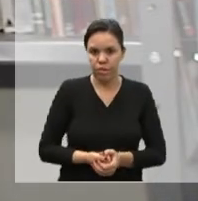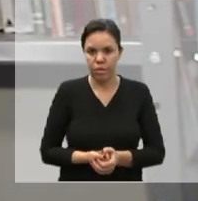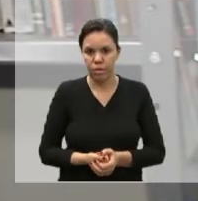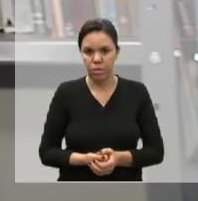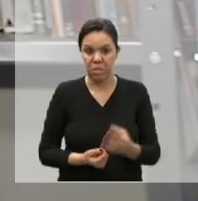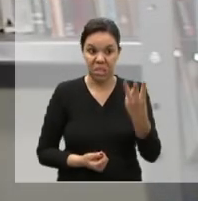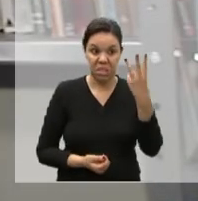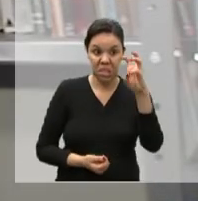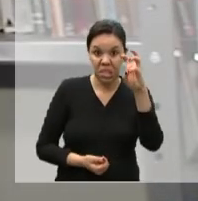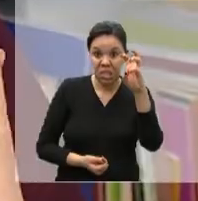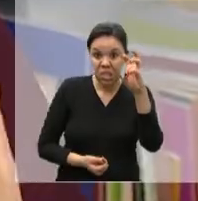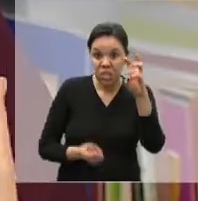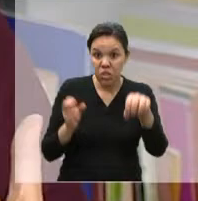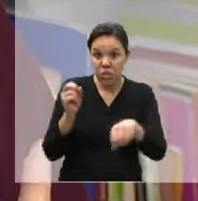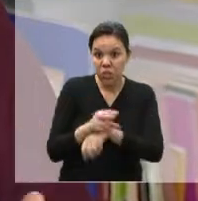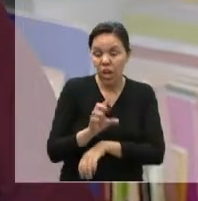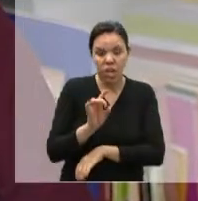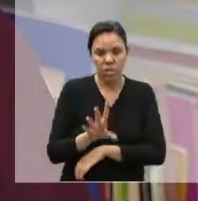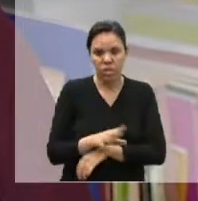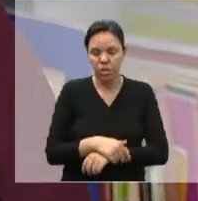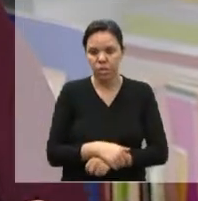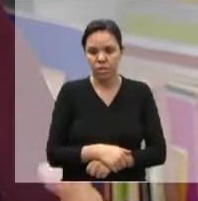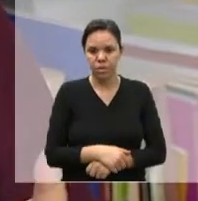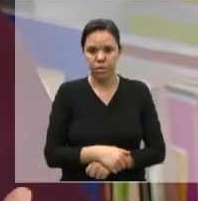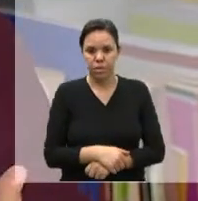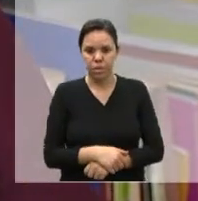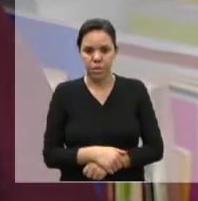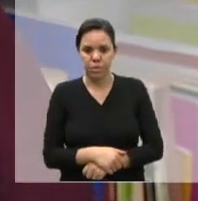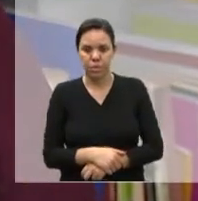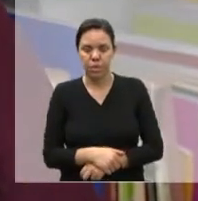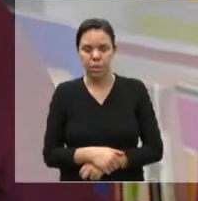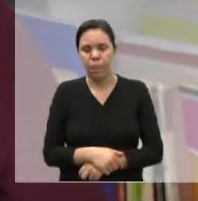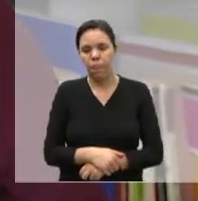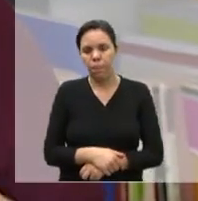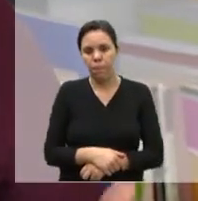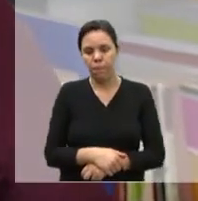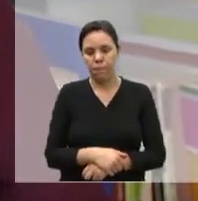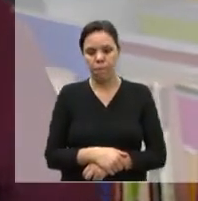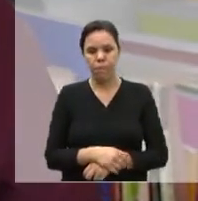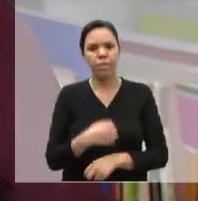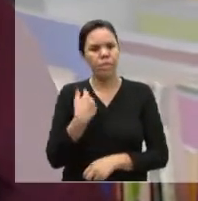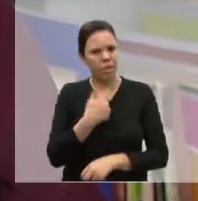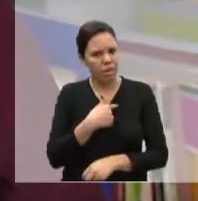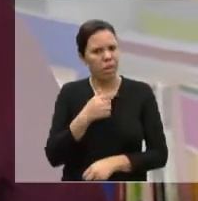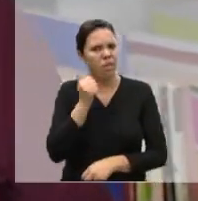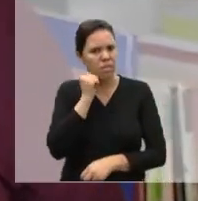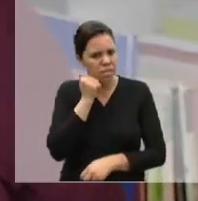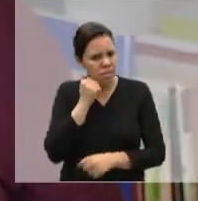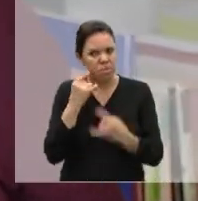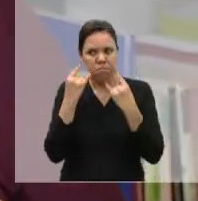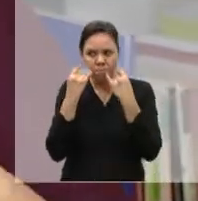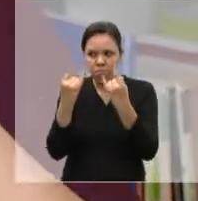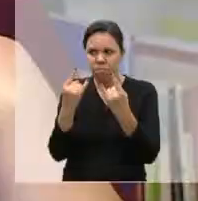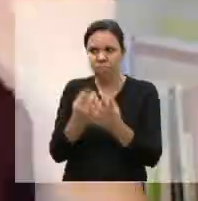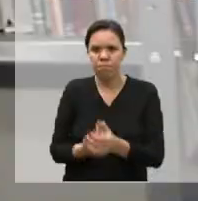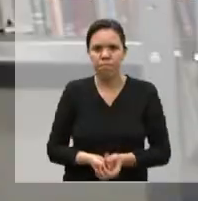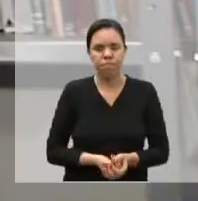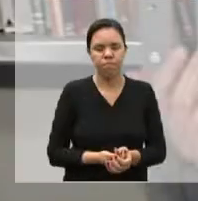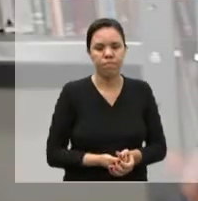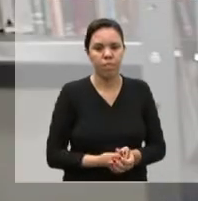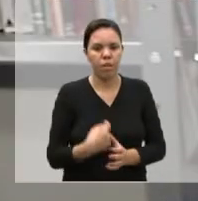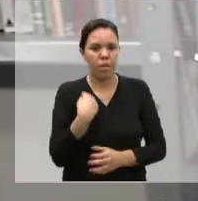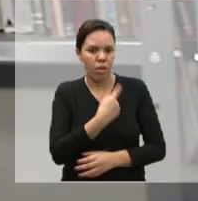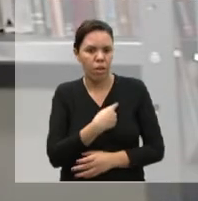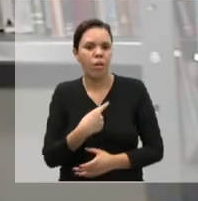gente ficamos... contentes e surpresas. Tinha uma pergunta que a gente fez que era: por que você quer participar do Meninas Super Cientistas? E a gente